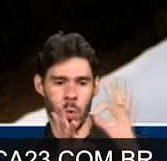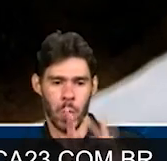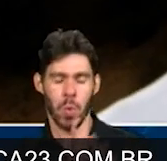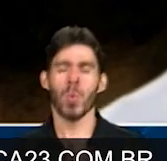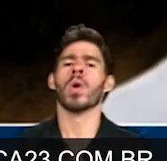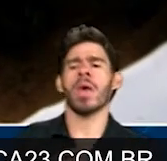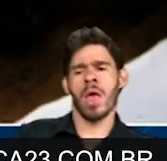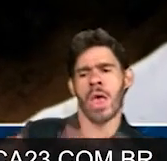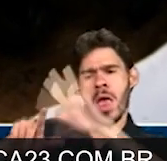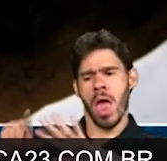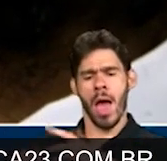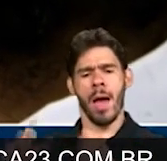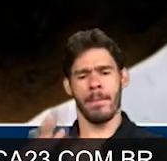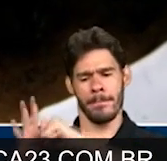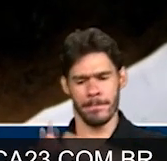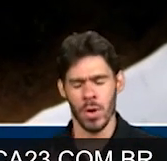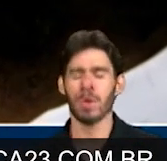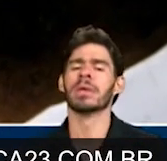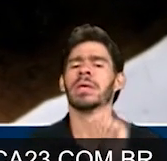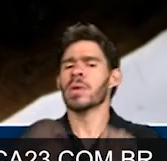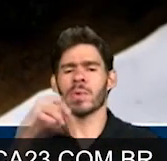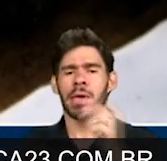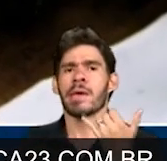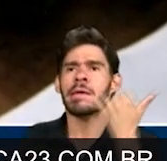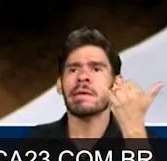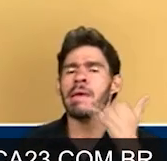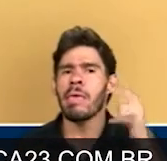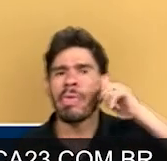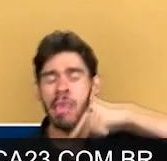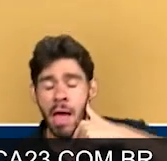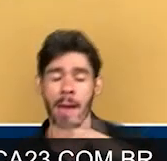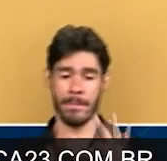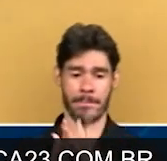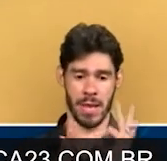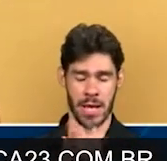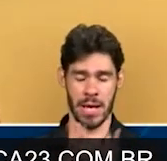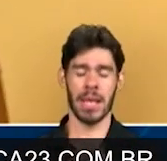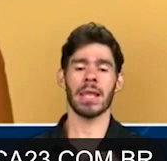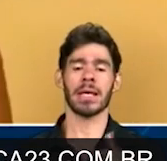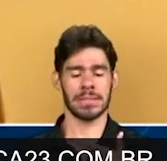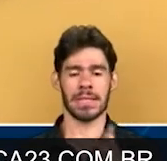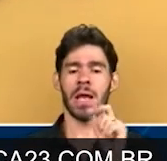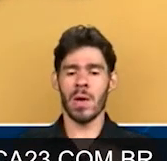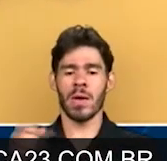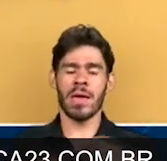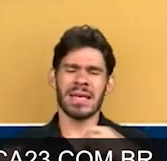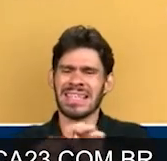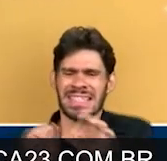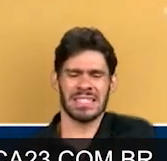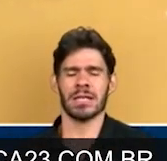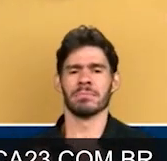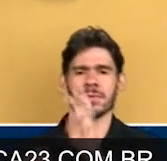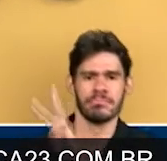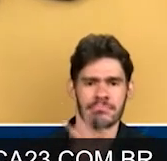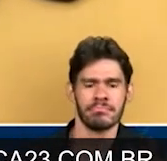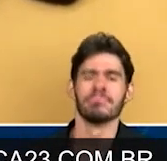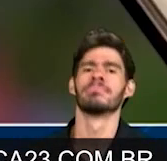serviço que bloqueia aquelas chamadas feitas por telemarketing. Para se cadastrar nesse serviço é muito simples. Basta acessar o